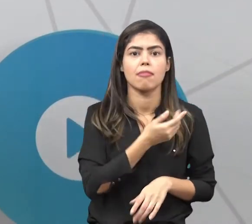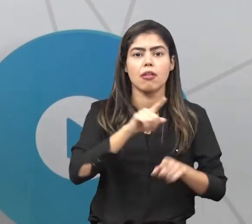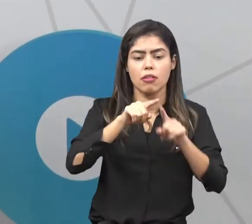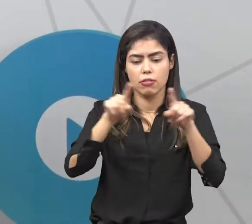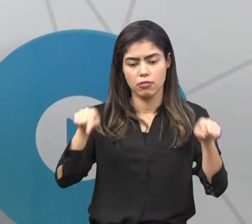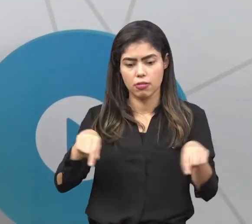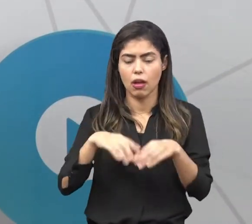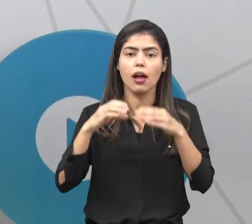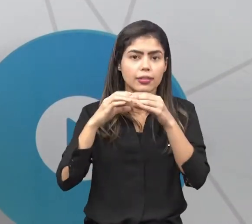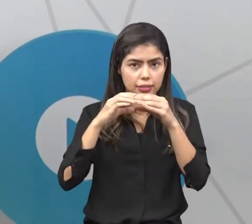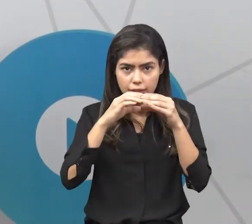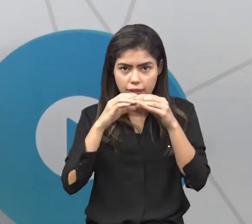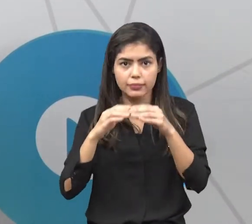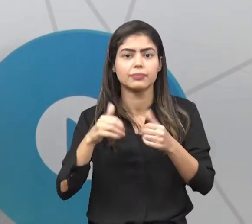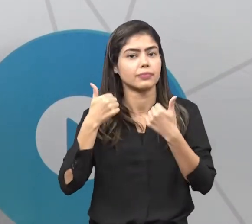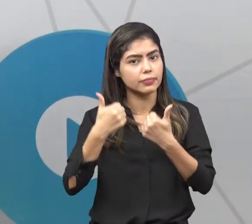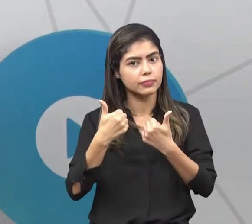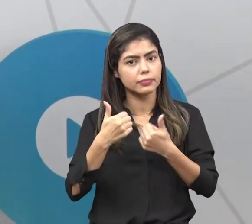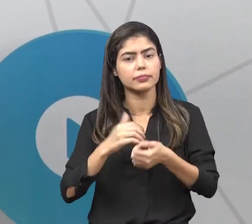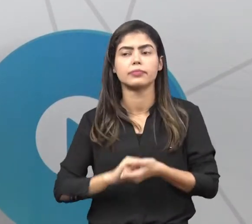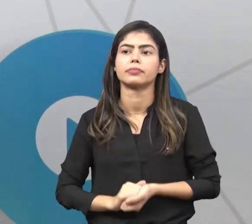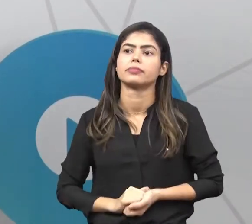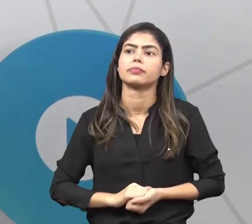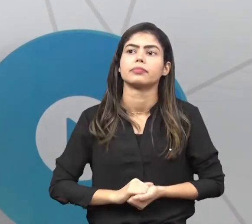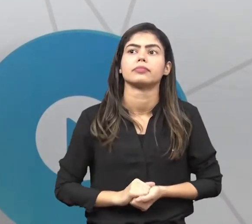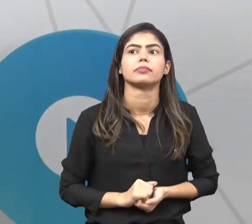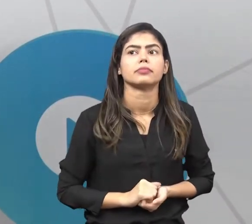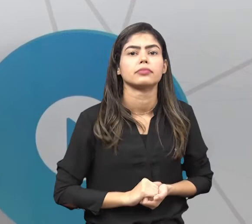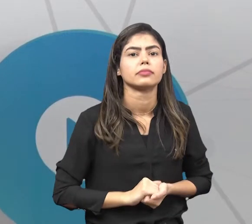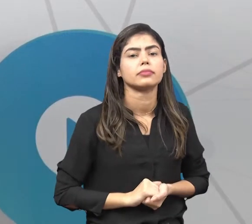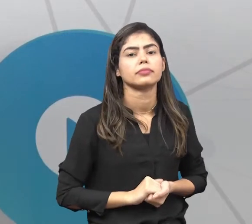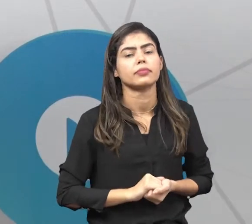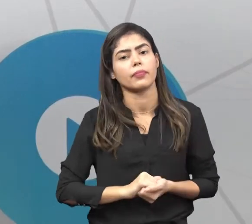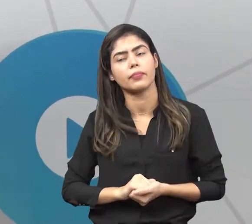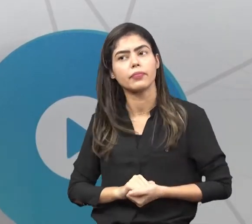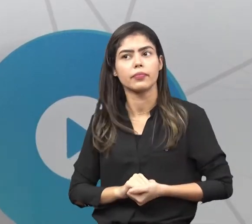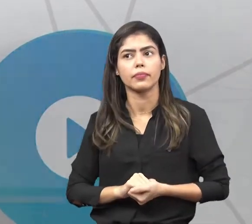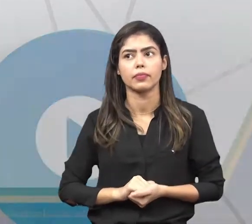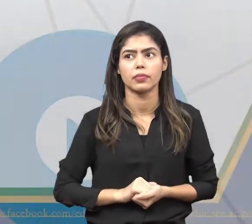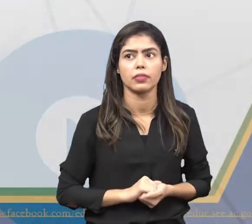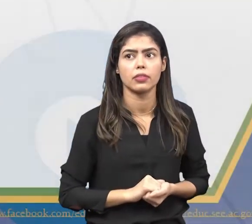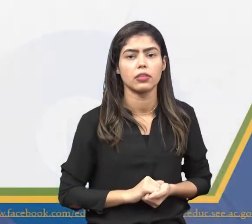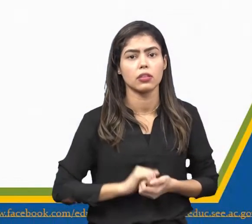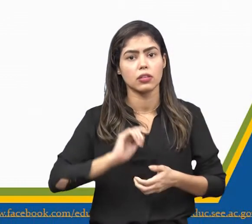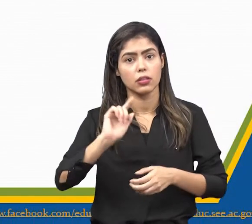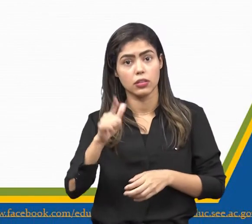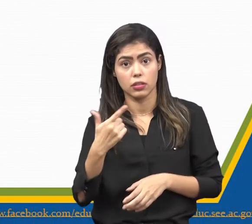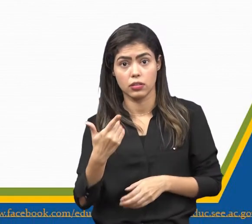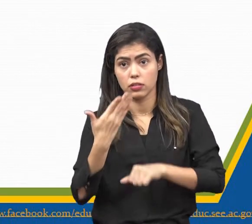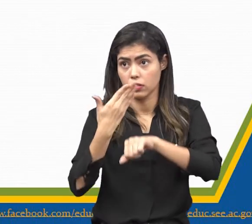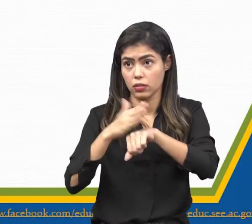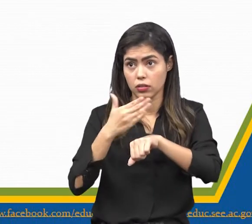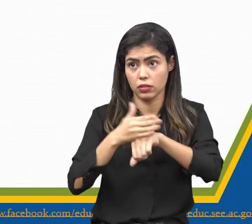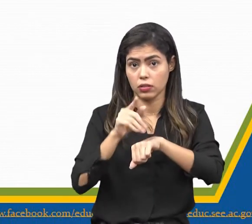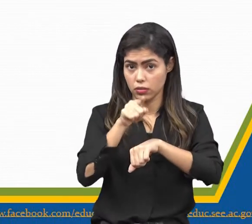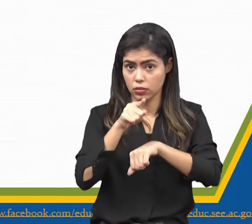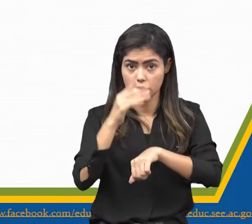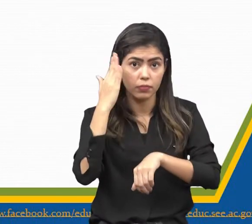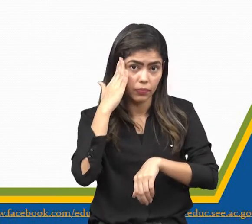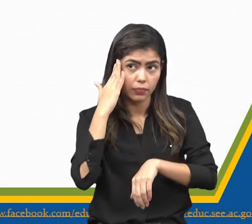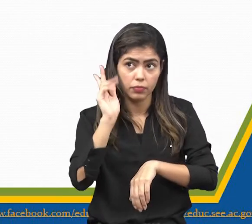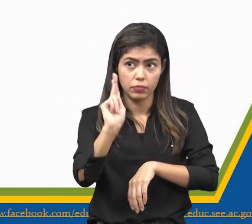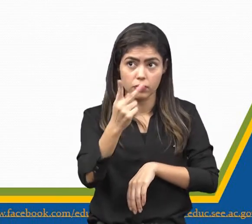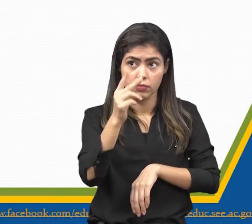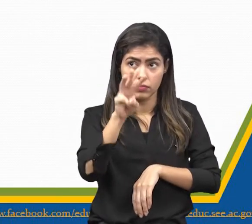está comendo hot dog. Não é fácil? Facinho. Olha o próximo aqui. Vamos praticar para ver se você entendeu esse